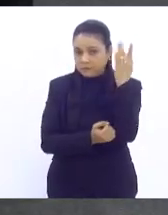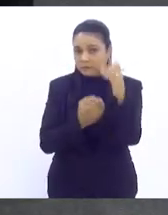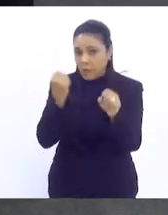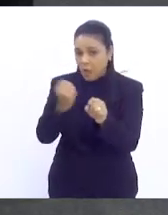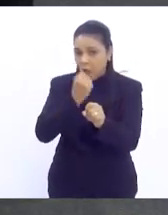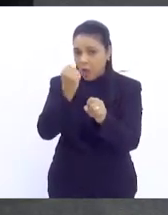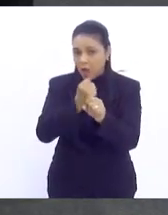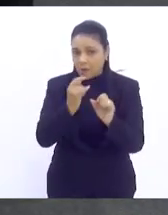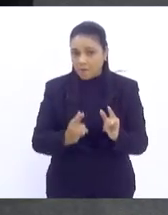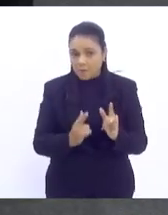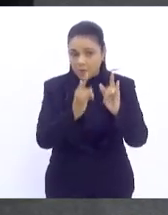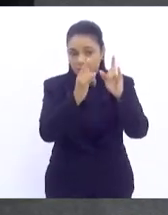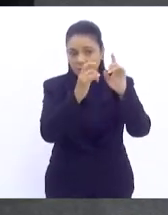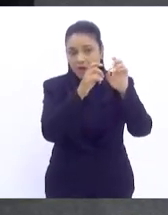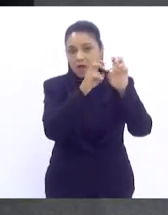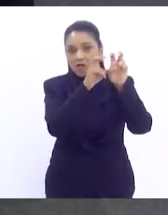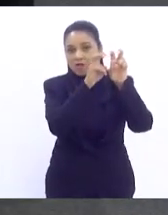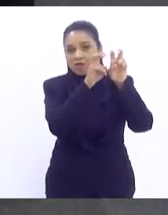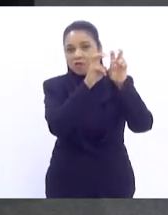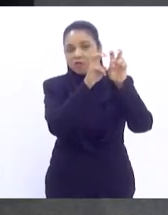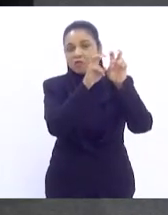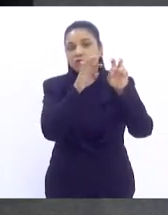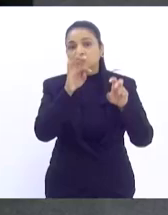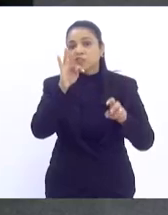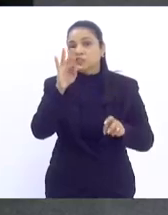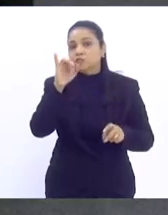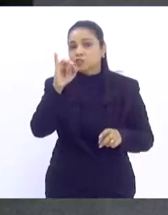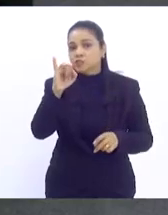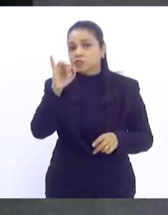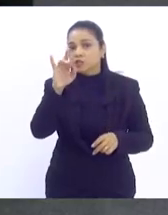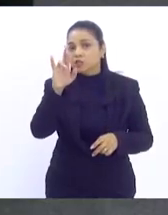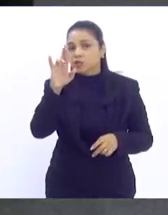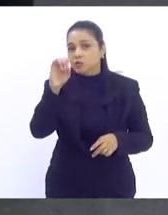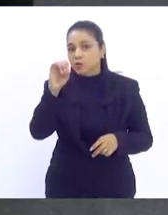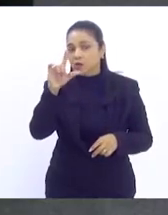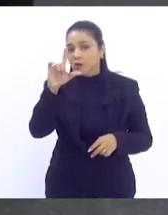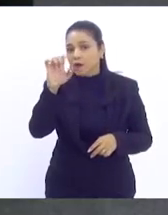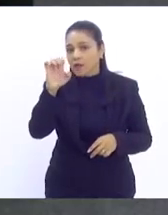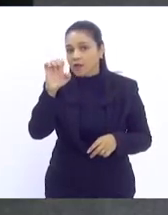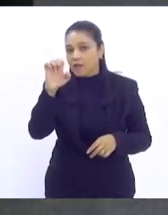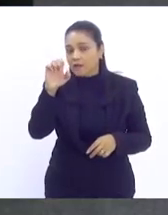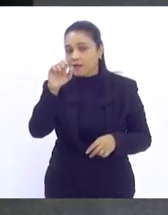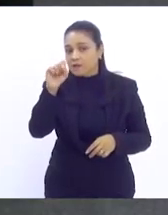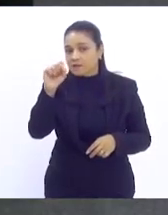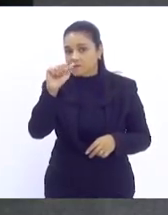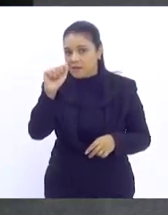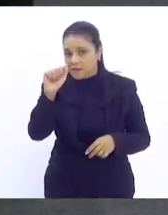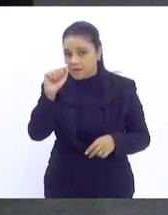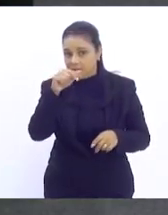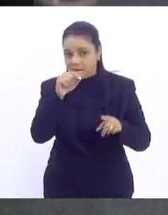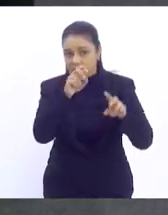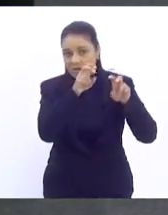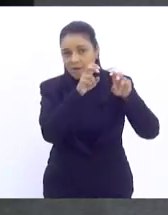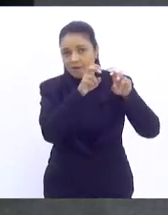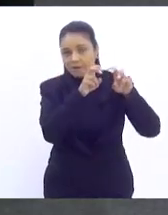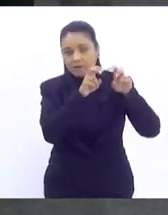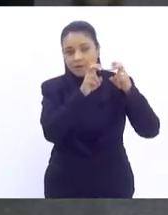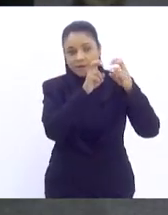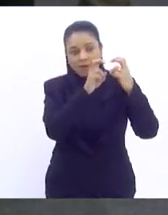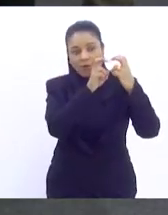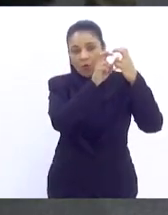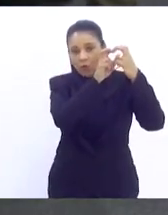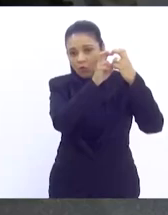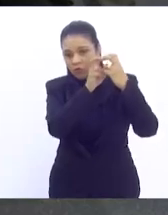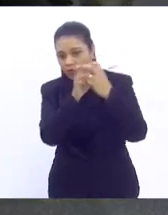se diz que é uma tirolesa mas na verdade são três linhas de tirolesa e que que não vai impactar